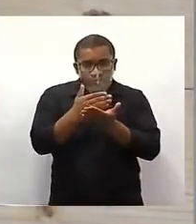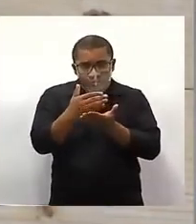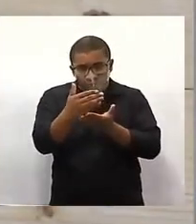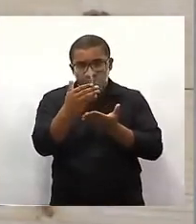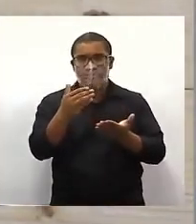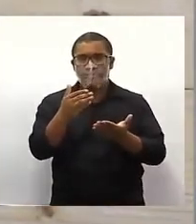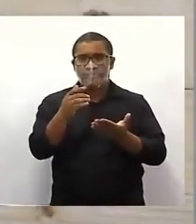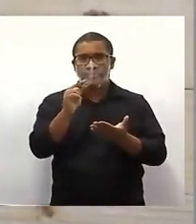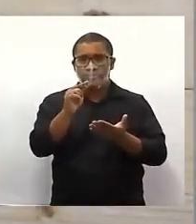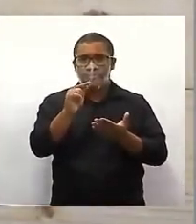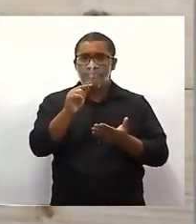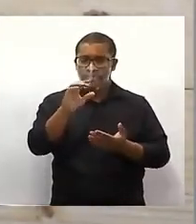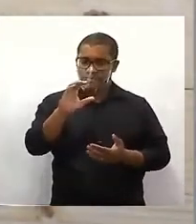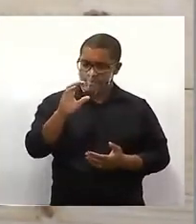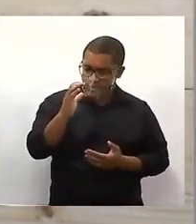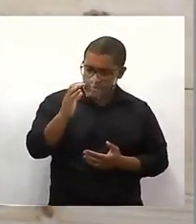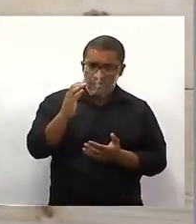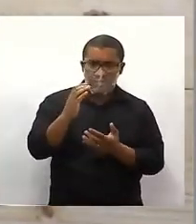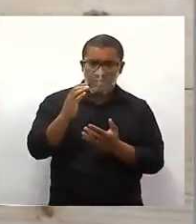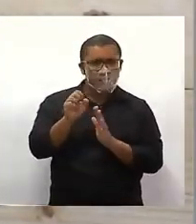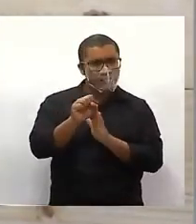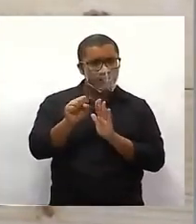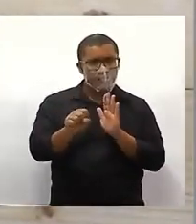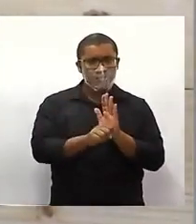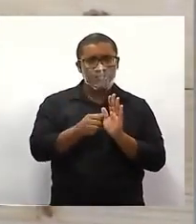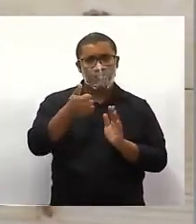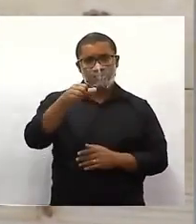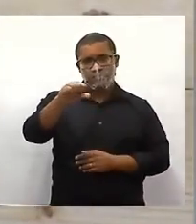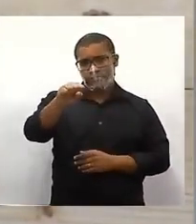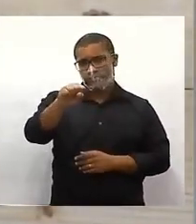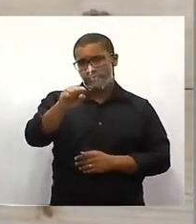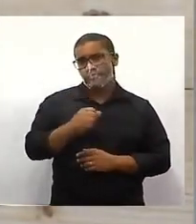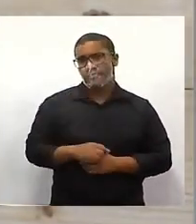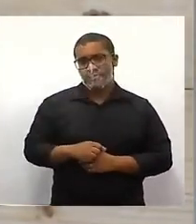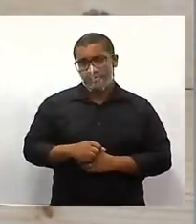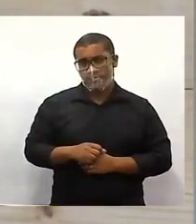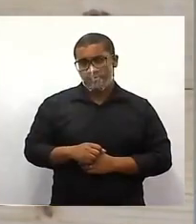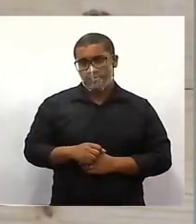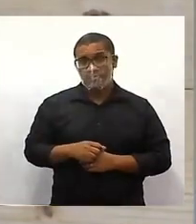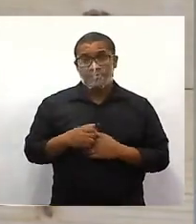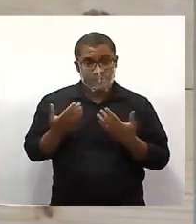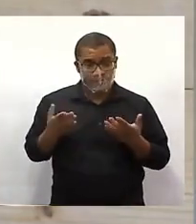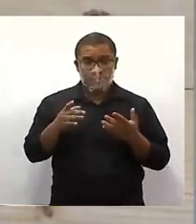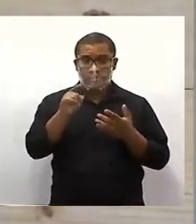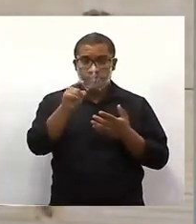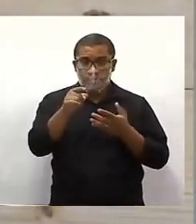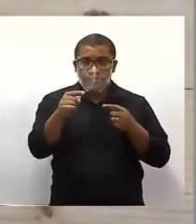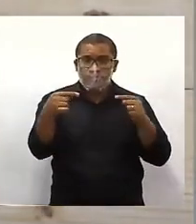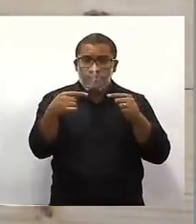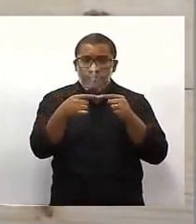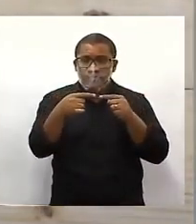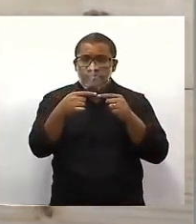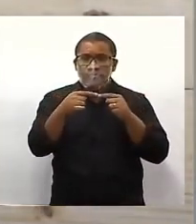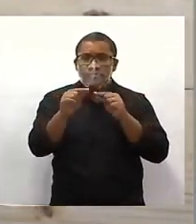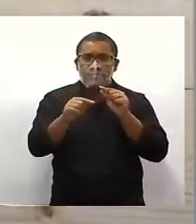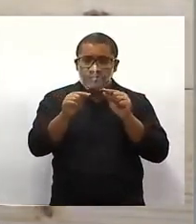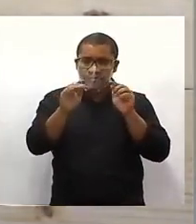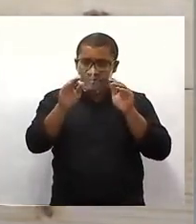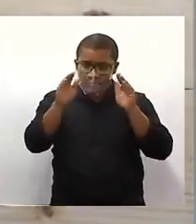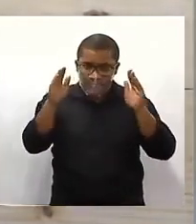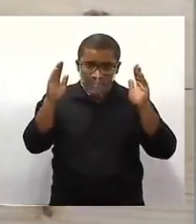como uma ciência a partir do século XVIII. E essa questão, ela está relacionada diretamente a